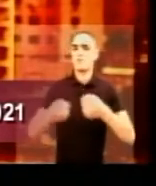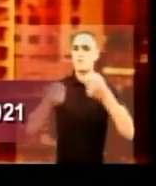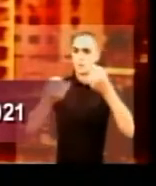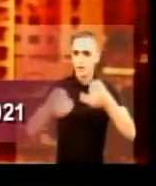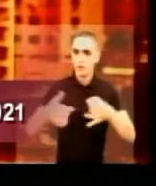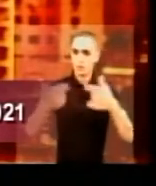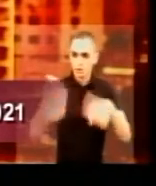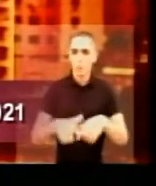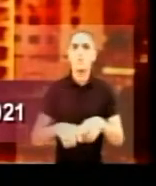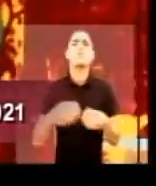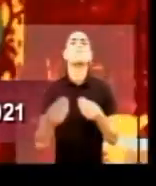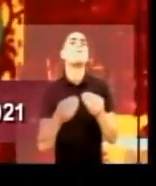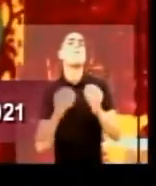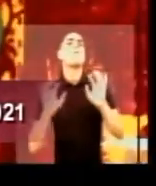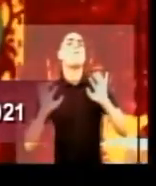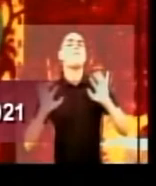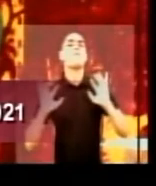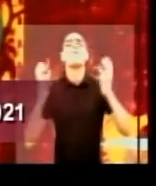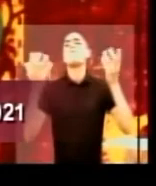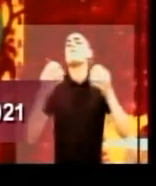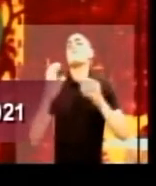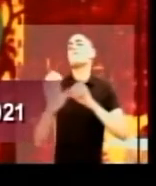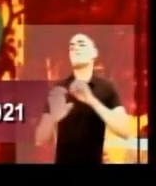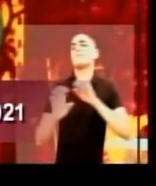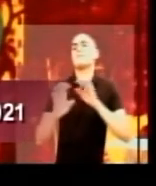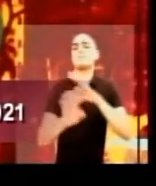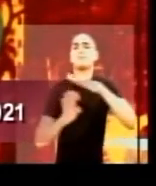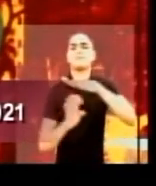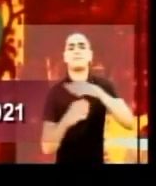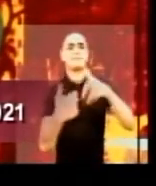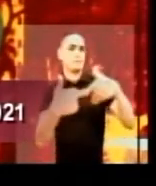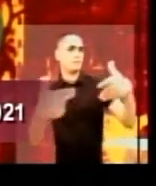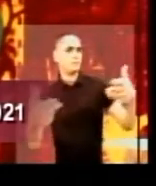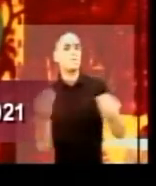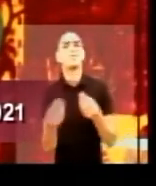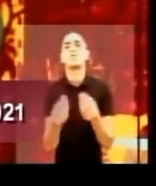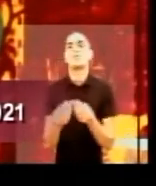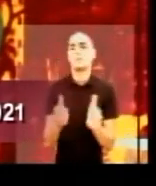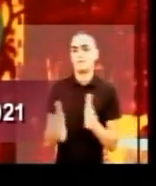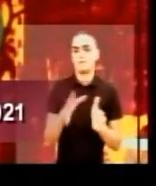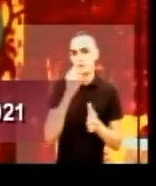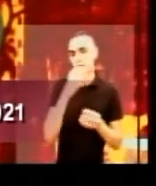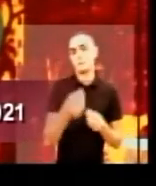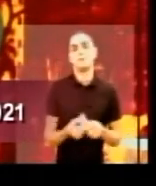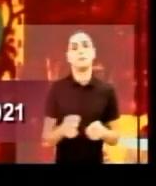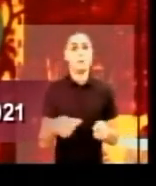corporativos nessa fase laranja. Bom, os eventos, eles